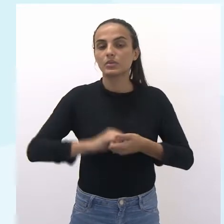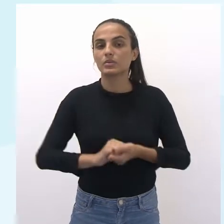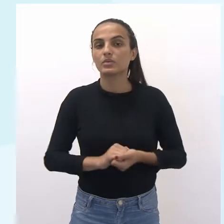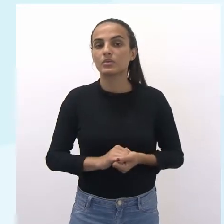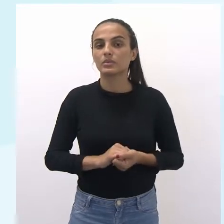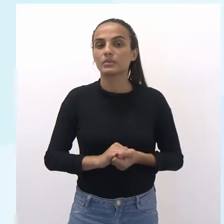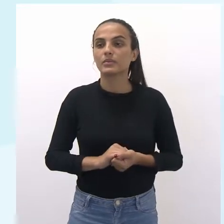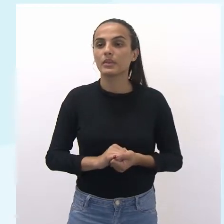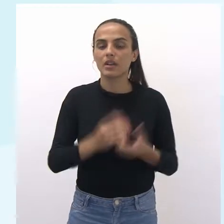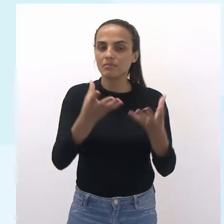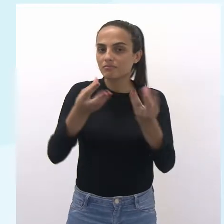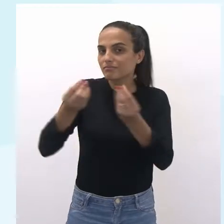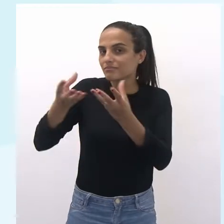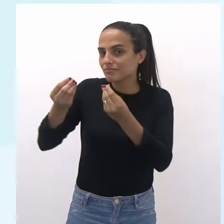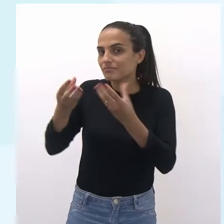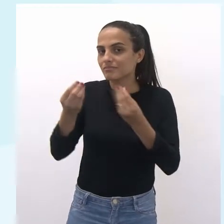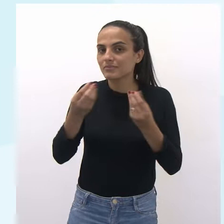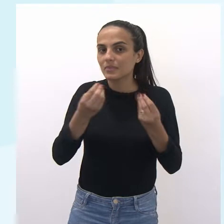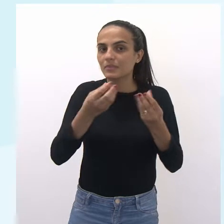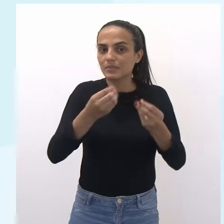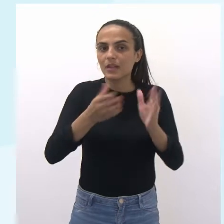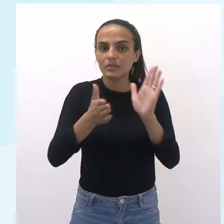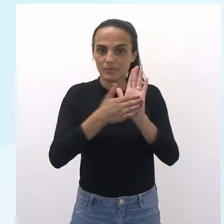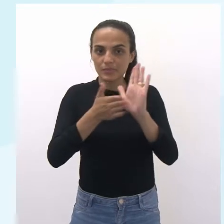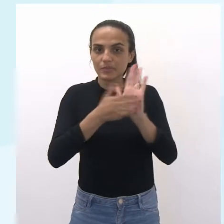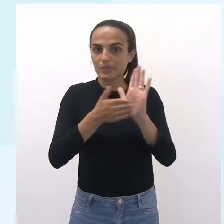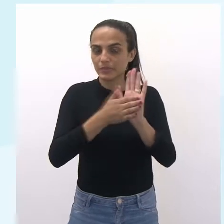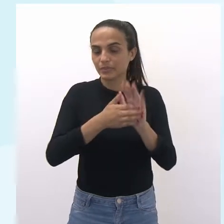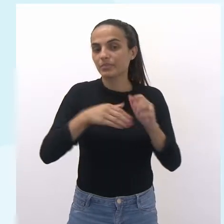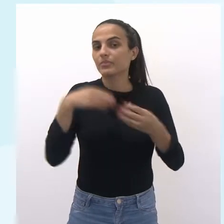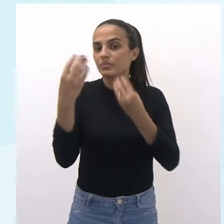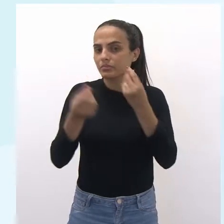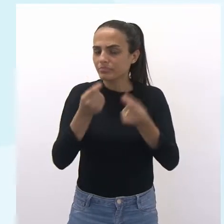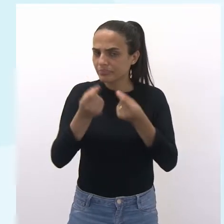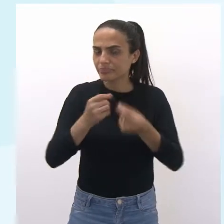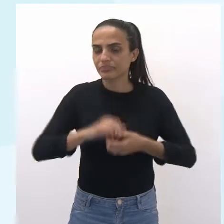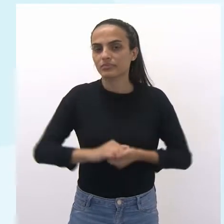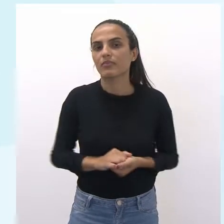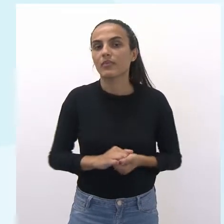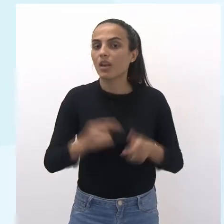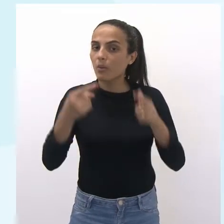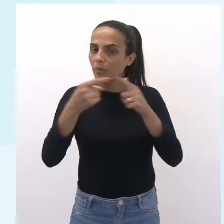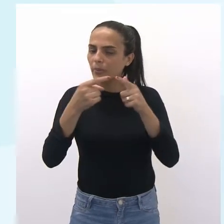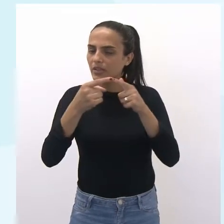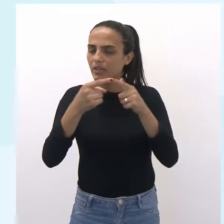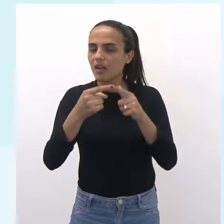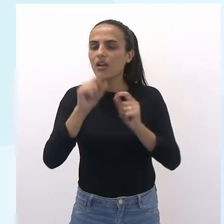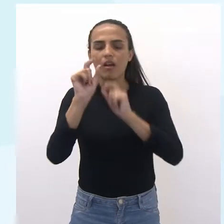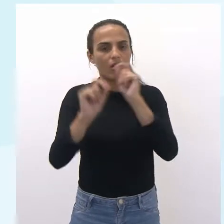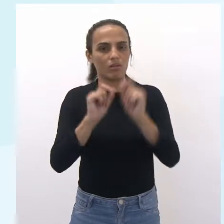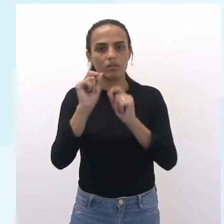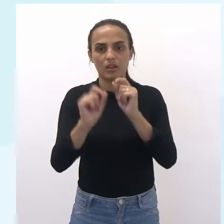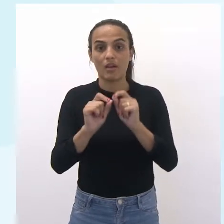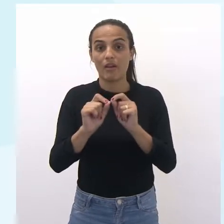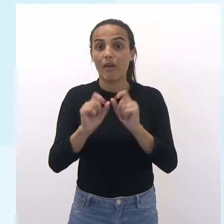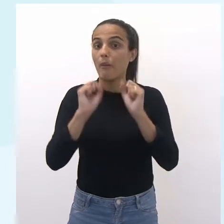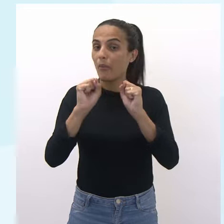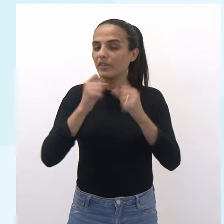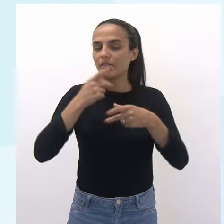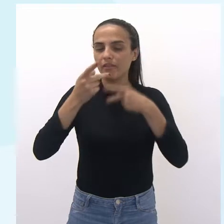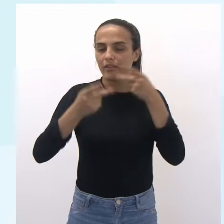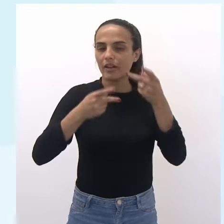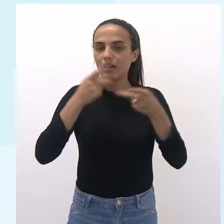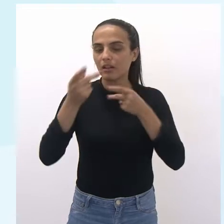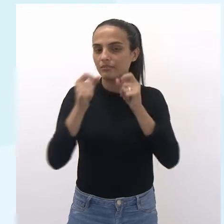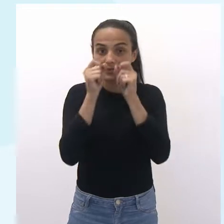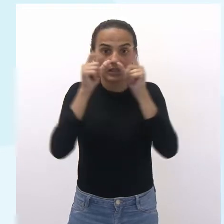para muitos propósitos, muitas finalidades. E uma dessas finalidades, podemos citar, é